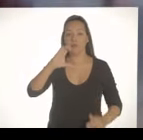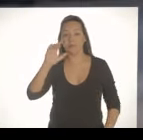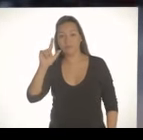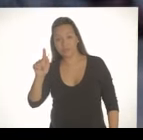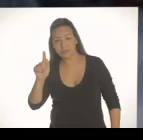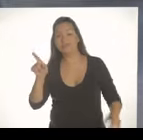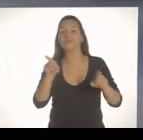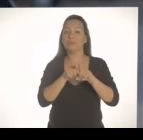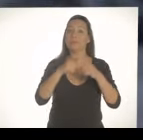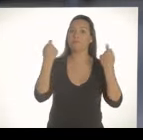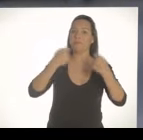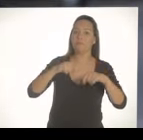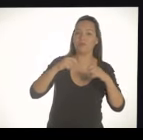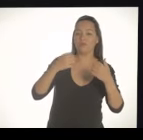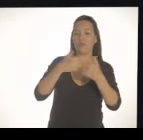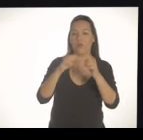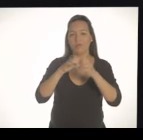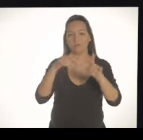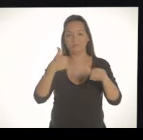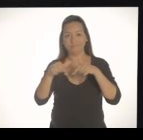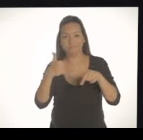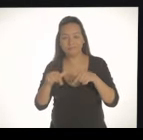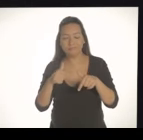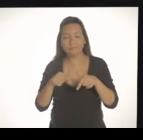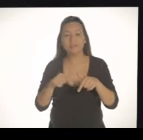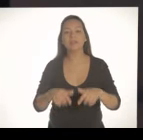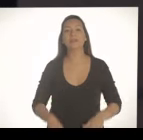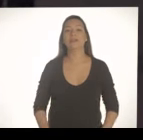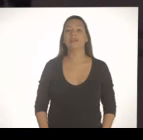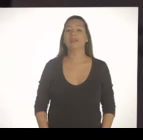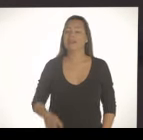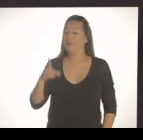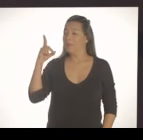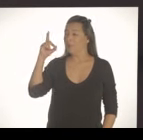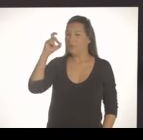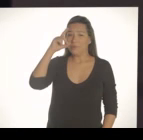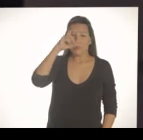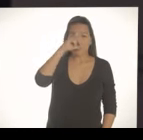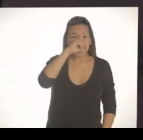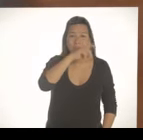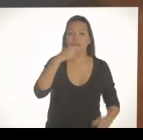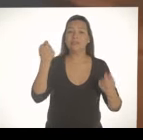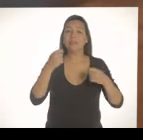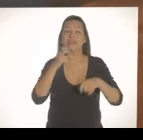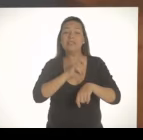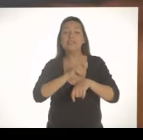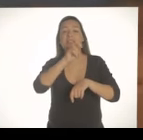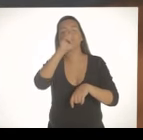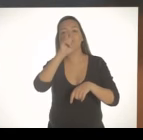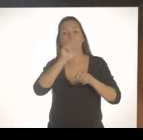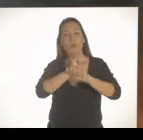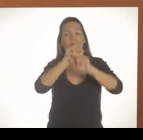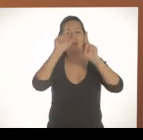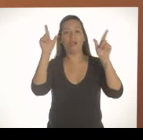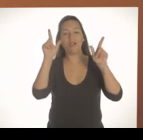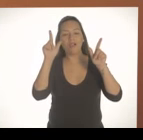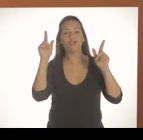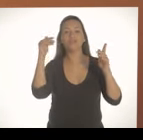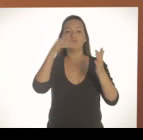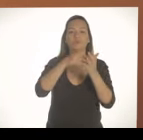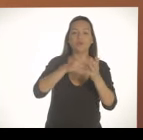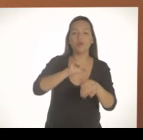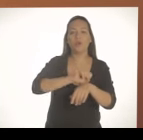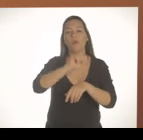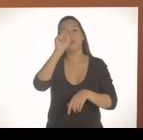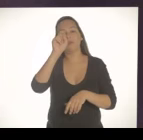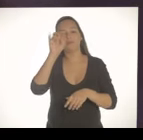trabalhar. Tá bem difícil. Eu tenho que acordar às 5 da manhã para, no mínimo, chegar umas 8h30 em Ipanema. Eu chego